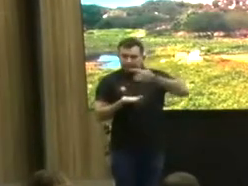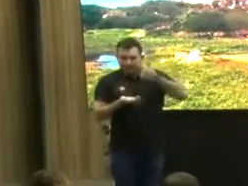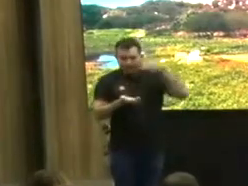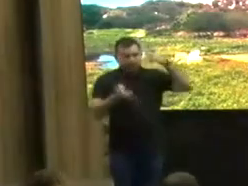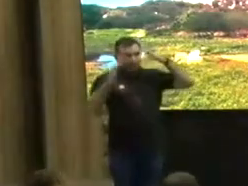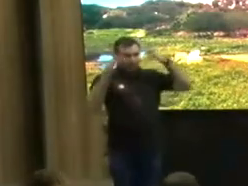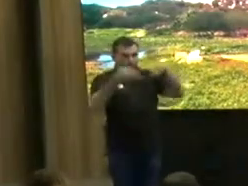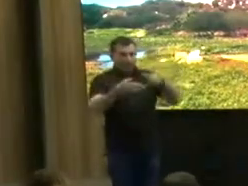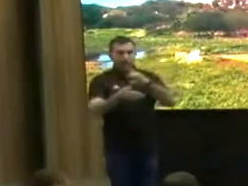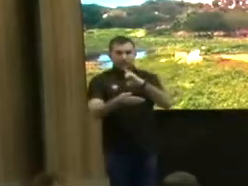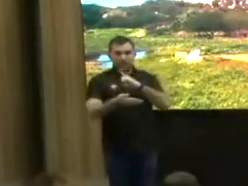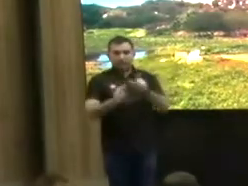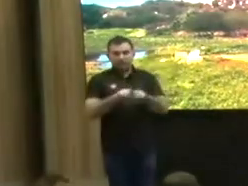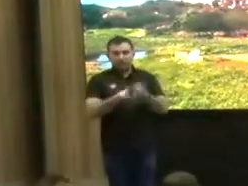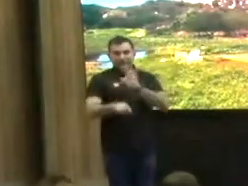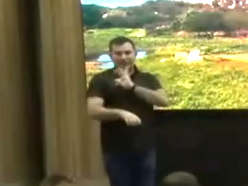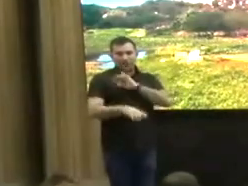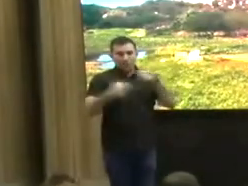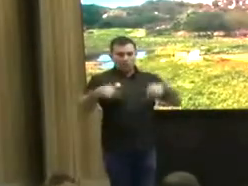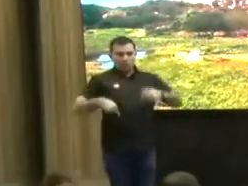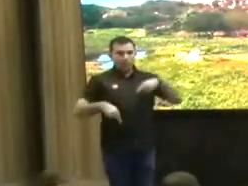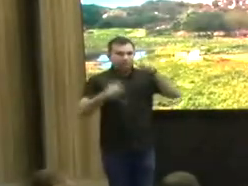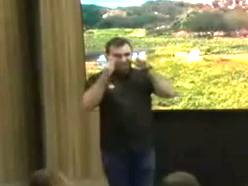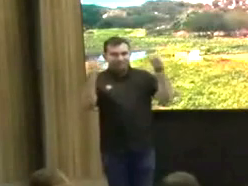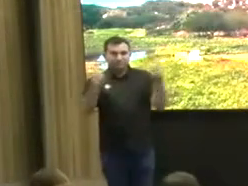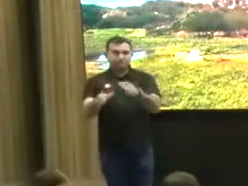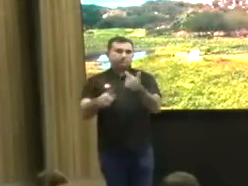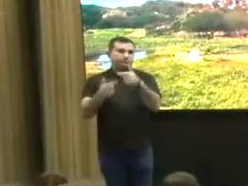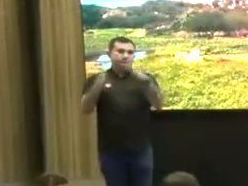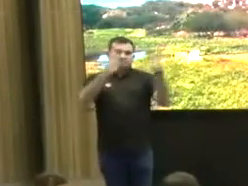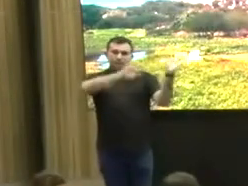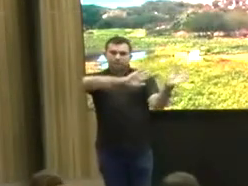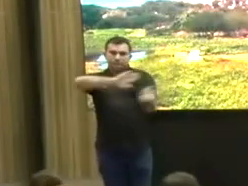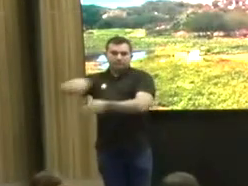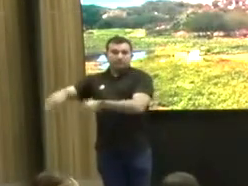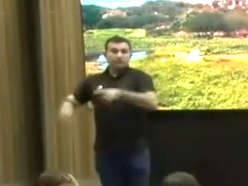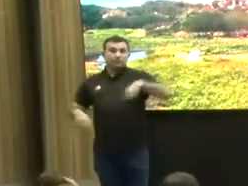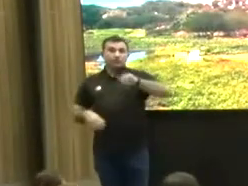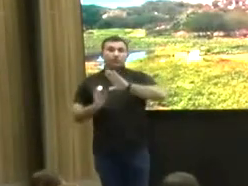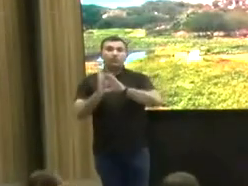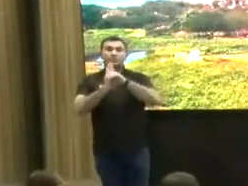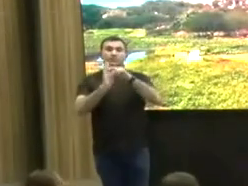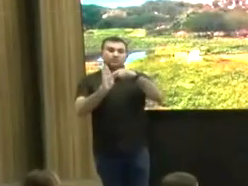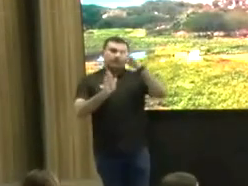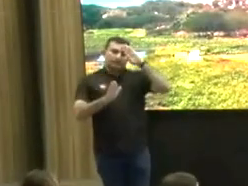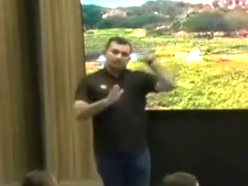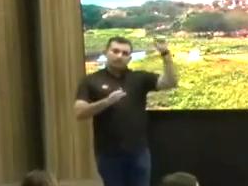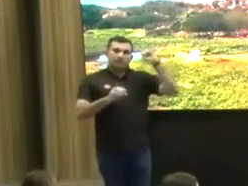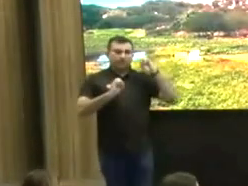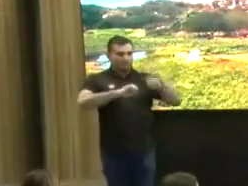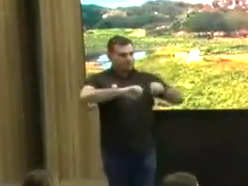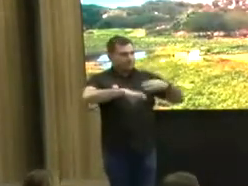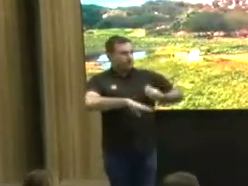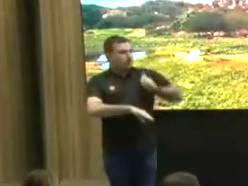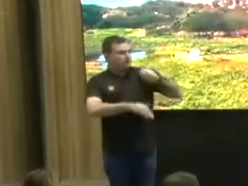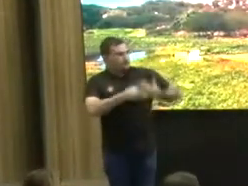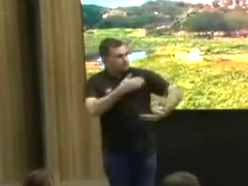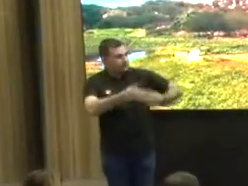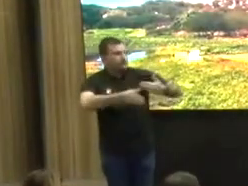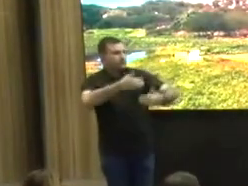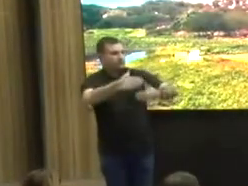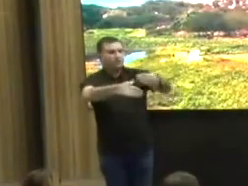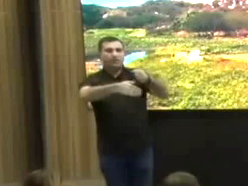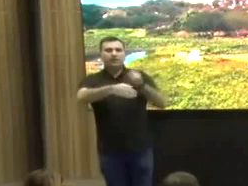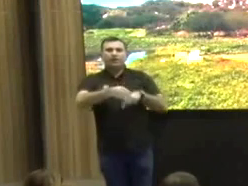instrumental, que eu acho que não nos interessa. Então, o que a gente pode dizer? Que o conceito de educação ao longo da vida é um conceito em